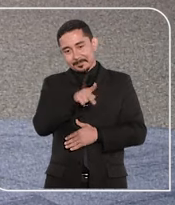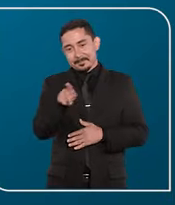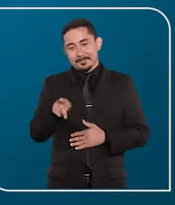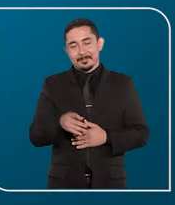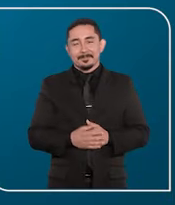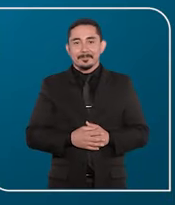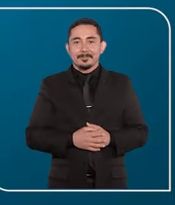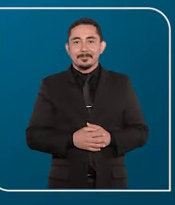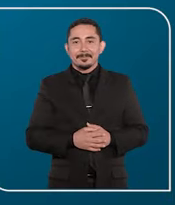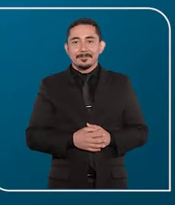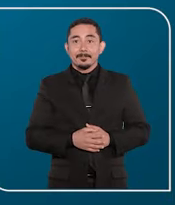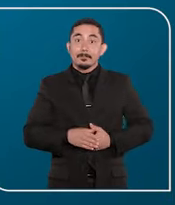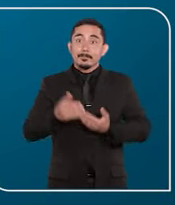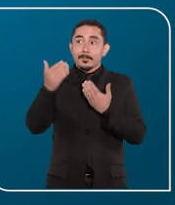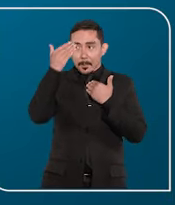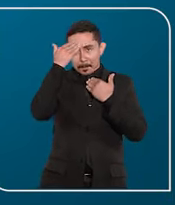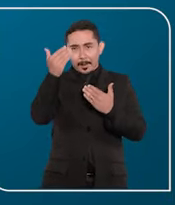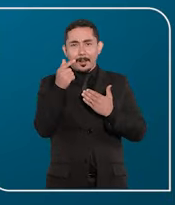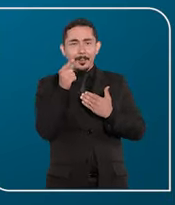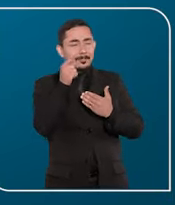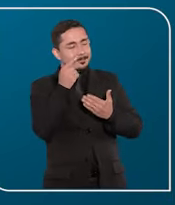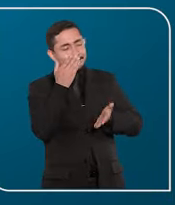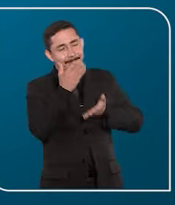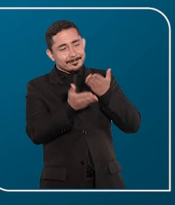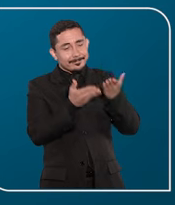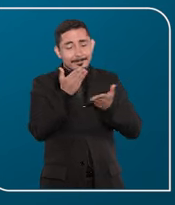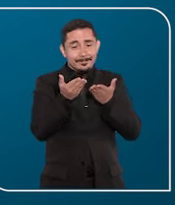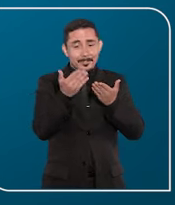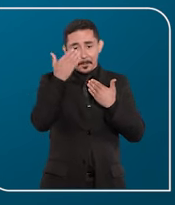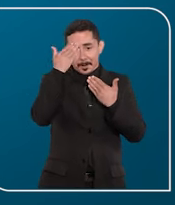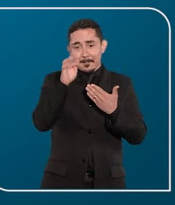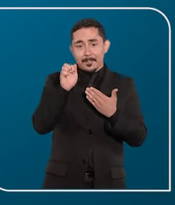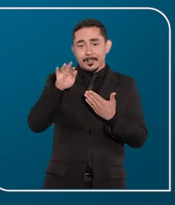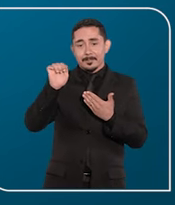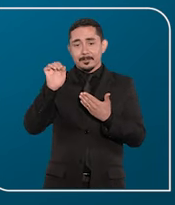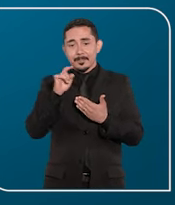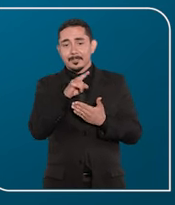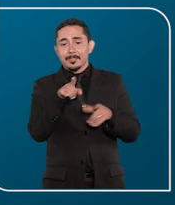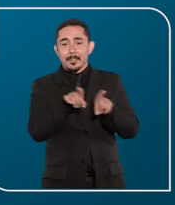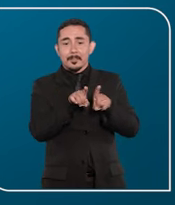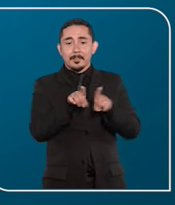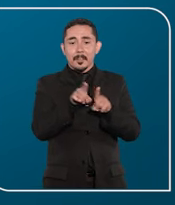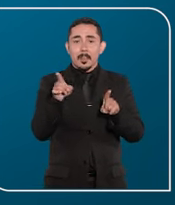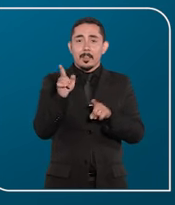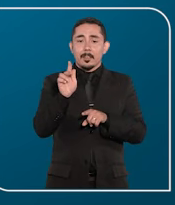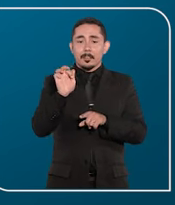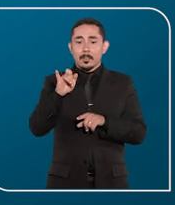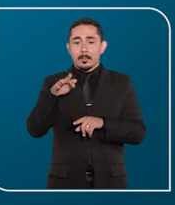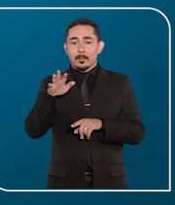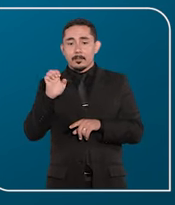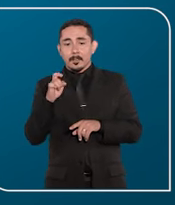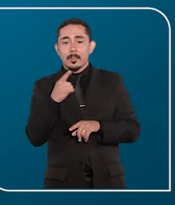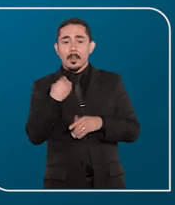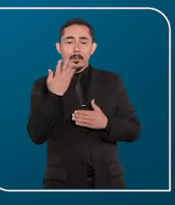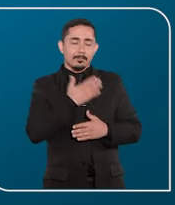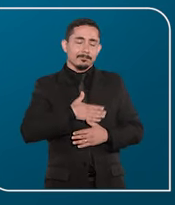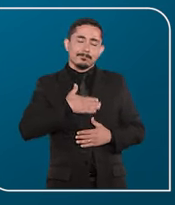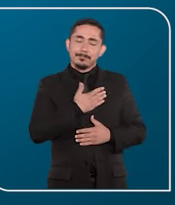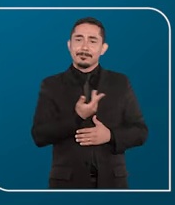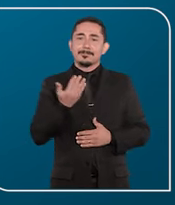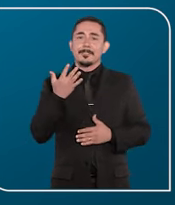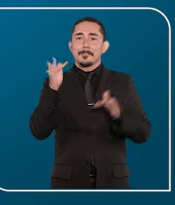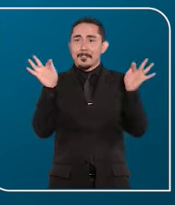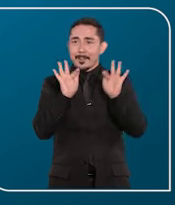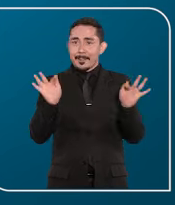Muito obrigado pelo carinho, muito obrigado, Fátima, obrigado, Guilherme. Vai ser um prazer, vai ser uma satisfação a